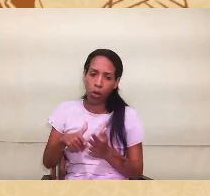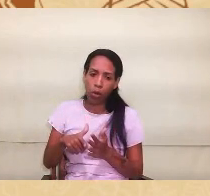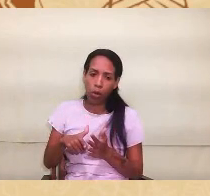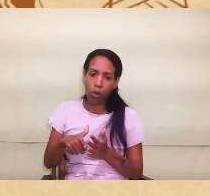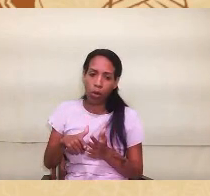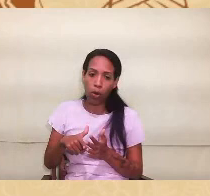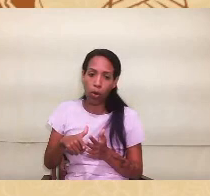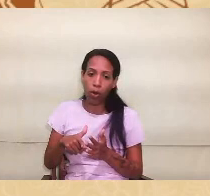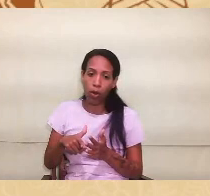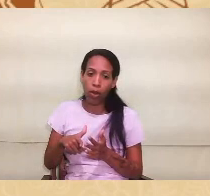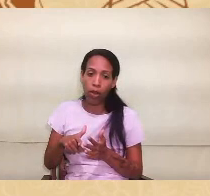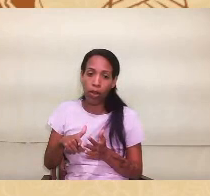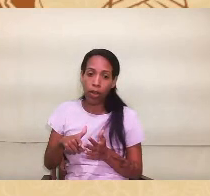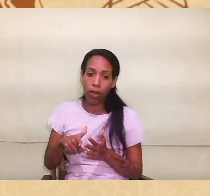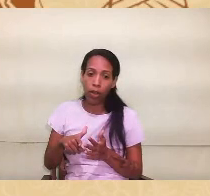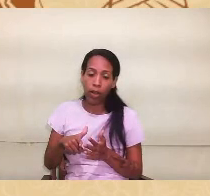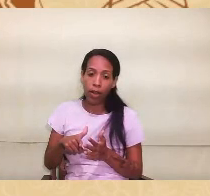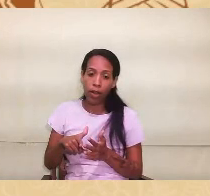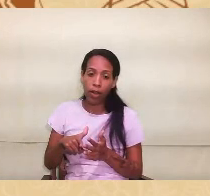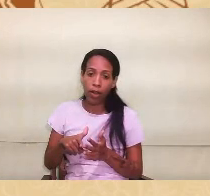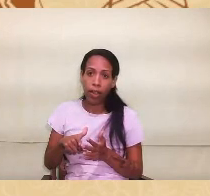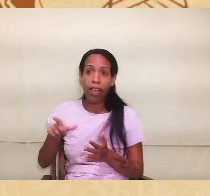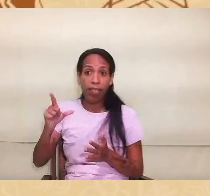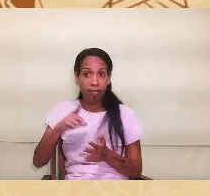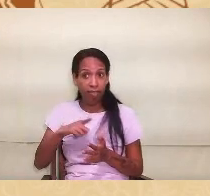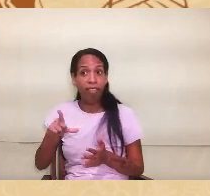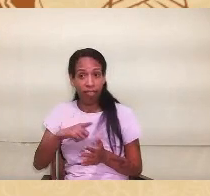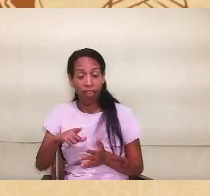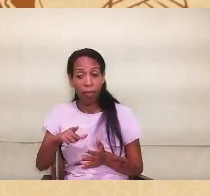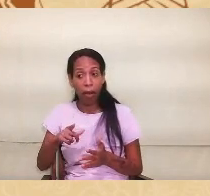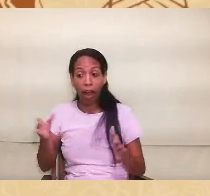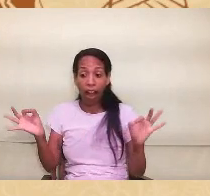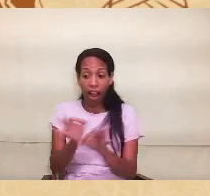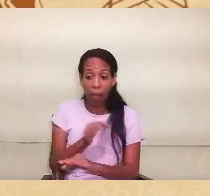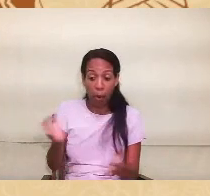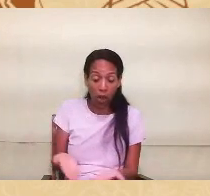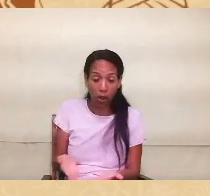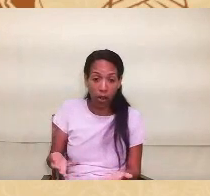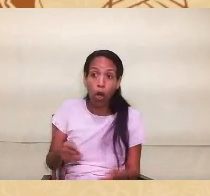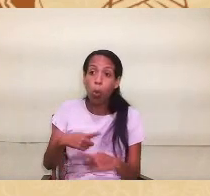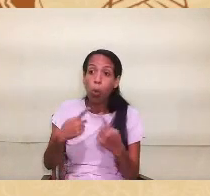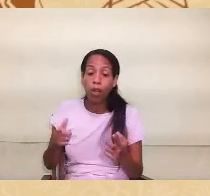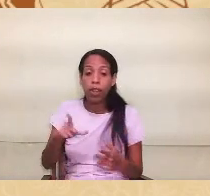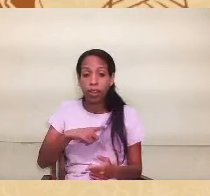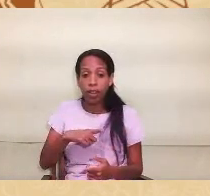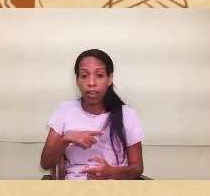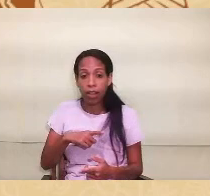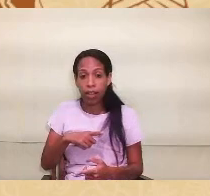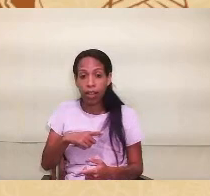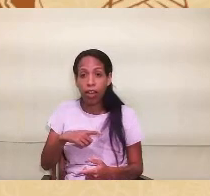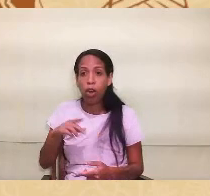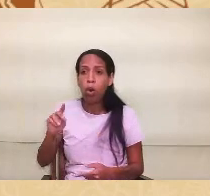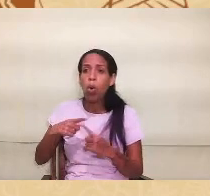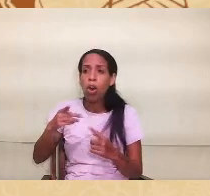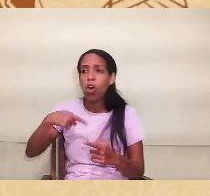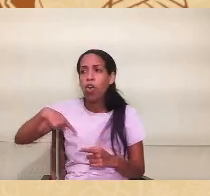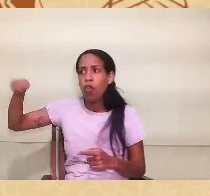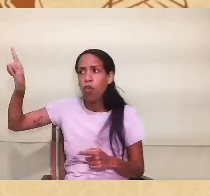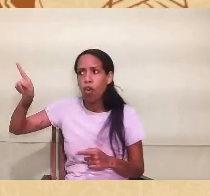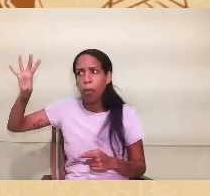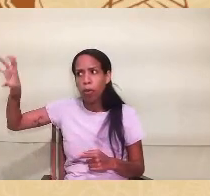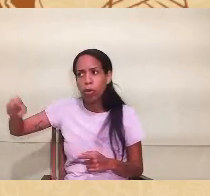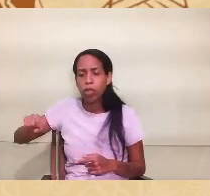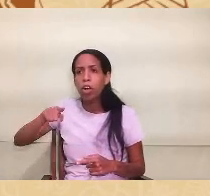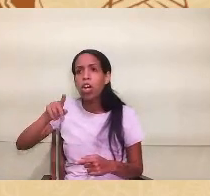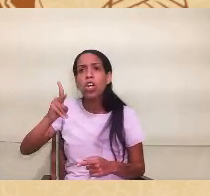falou, tem, mas acabou de acabar. Aí o rapaz perguntou, e quando vai ter? Aí ele disse, quando eu for buscar. Aí o rapaz perguntou, e quando você